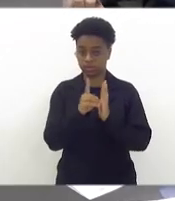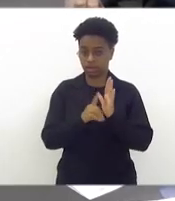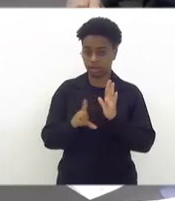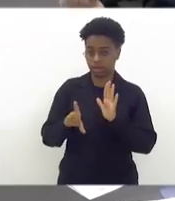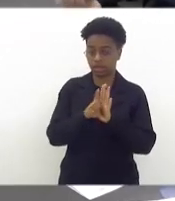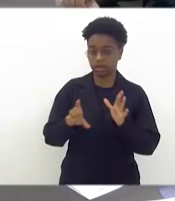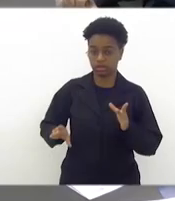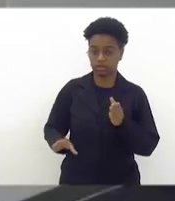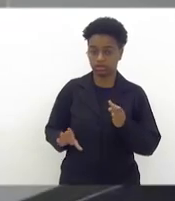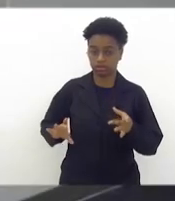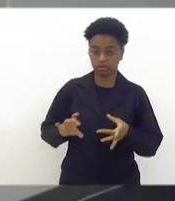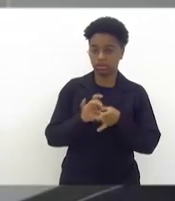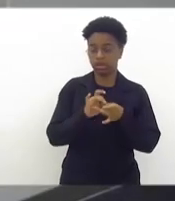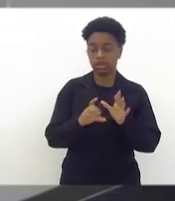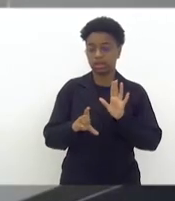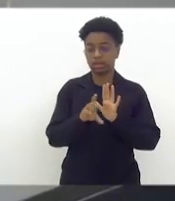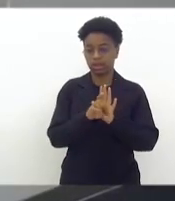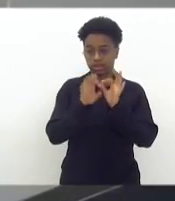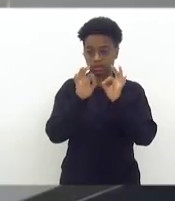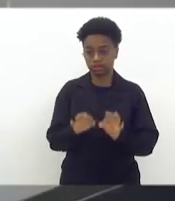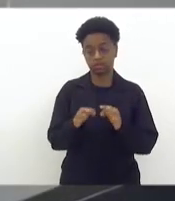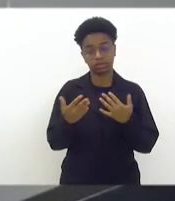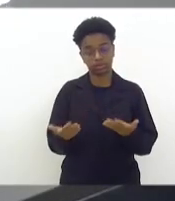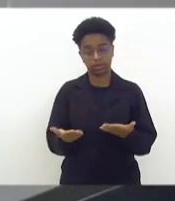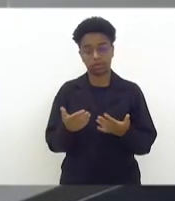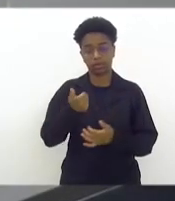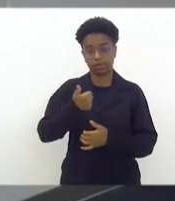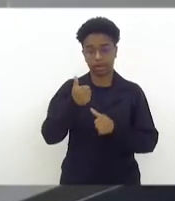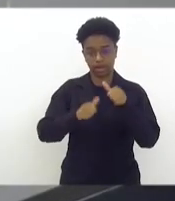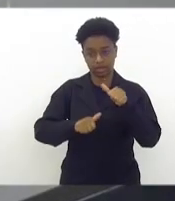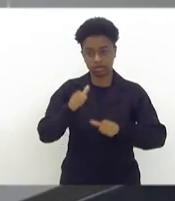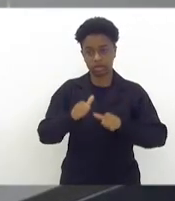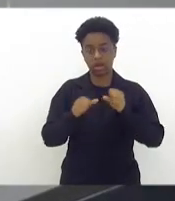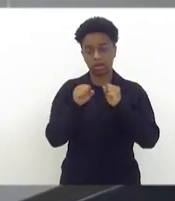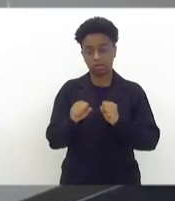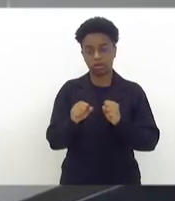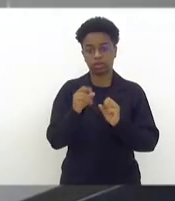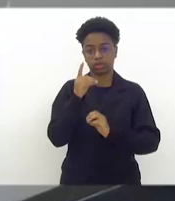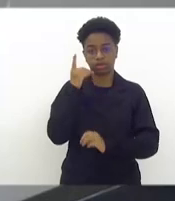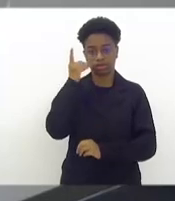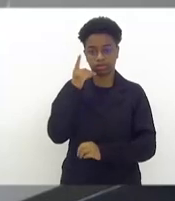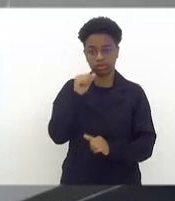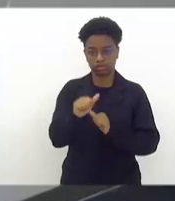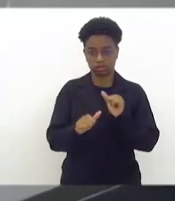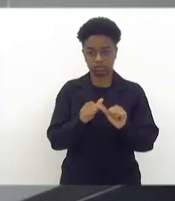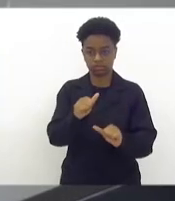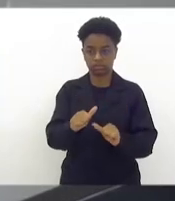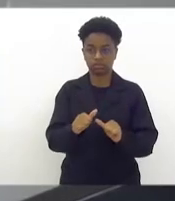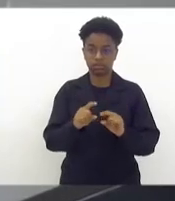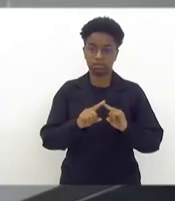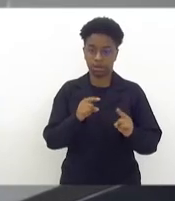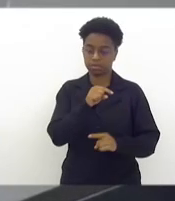incorporaram ao ordenamento como lei ordinária. Portanto, numa primeira análise, passível de deputados alterar. Sim. Mas